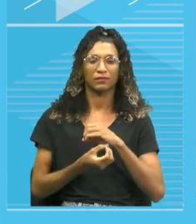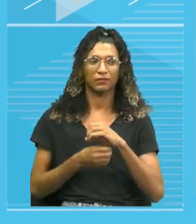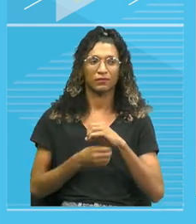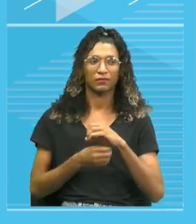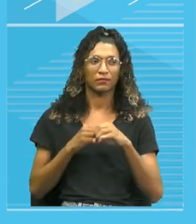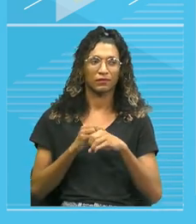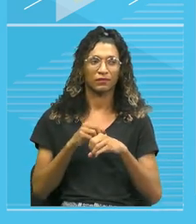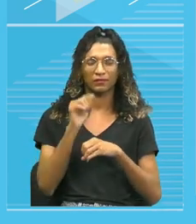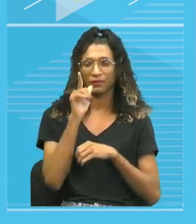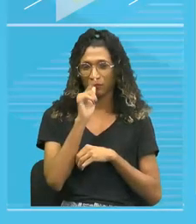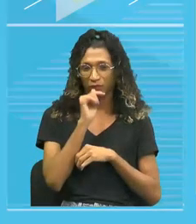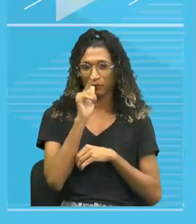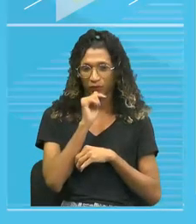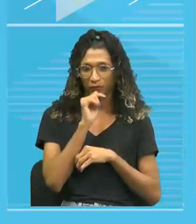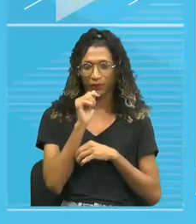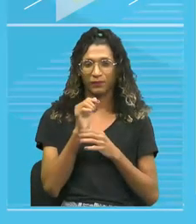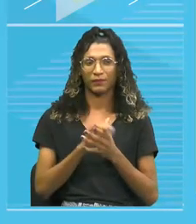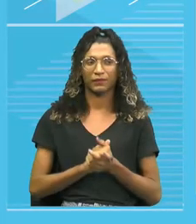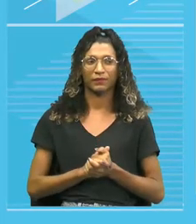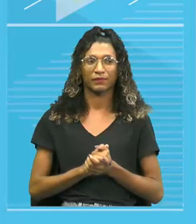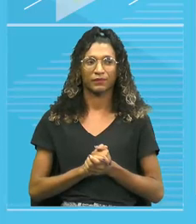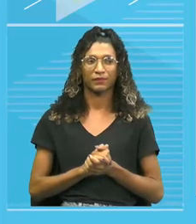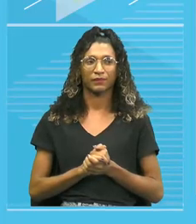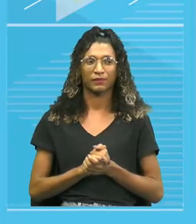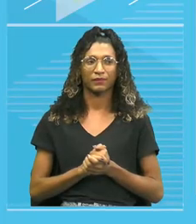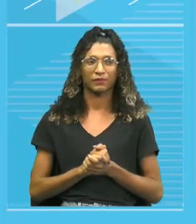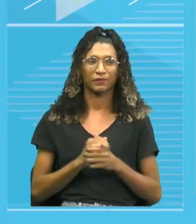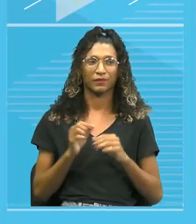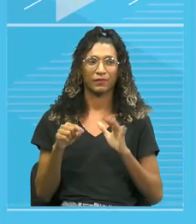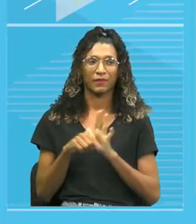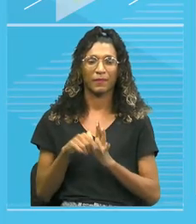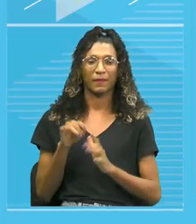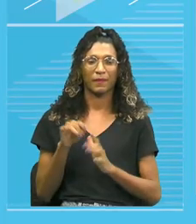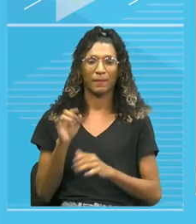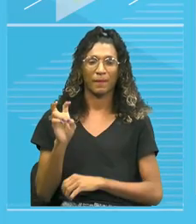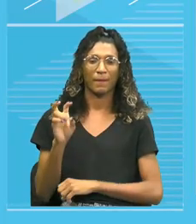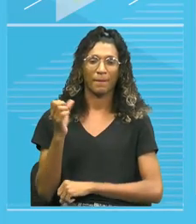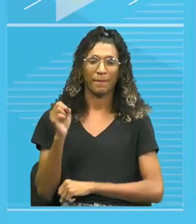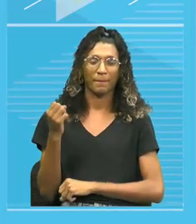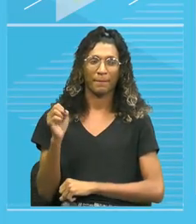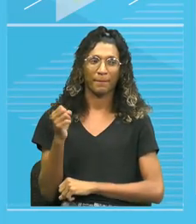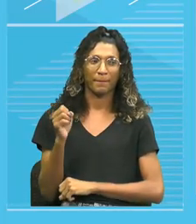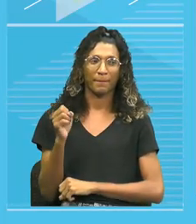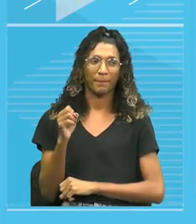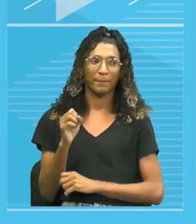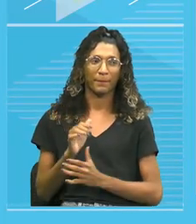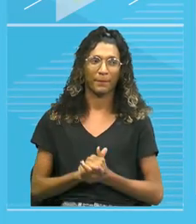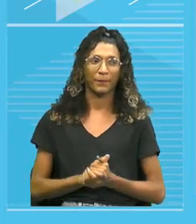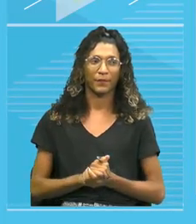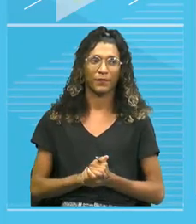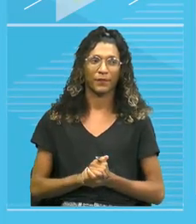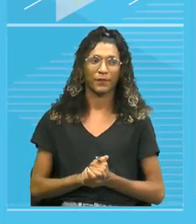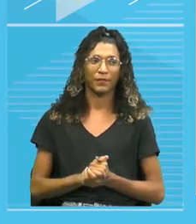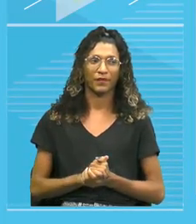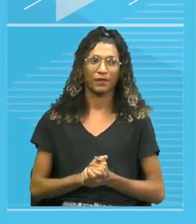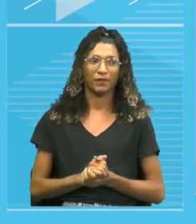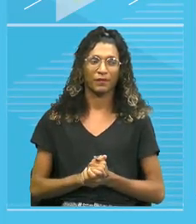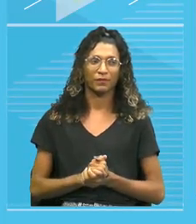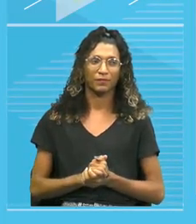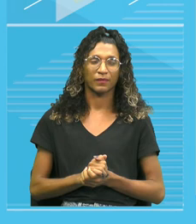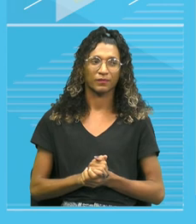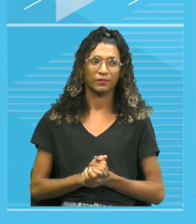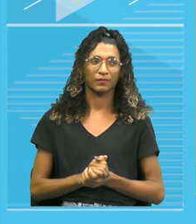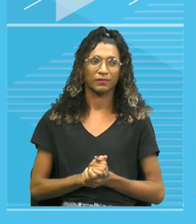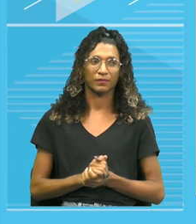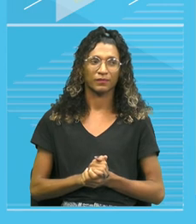vezes vamos ver o valor o - 58 Vamos colocar aqui menos 58